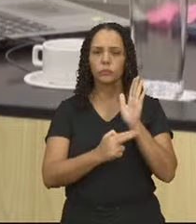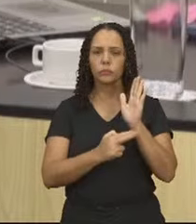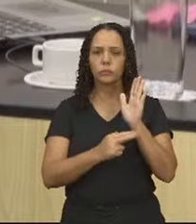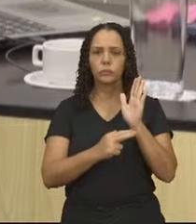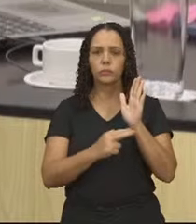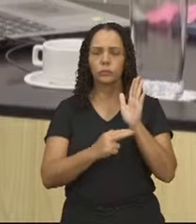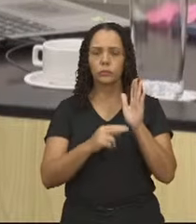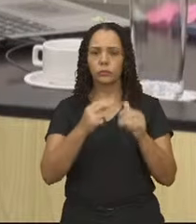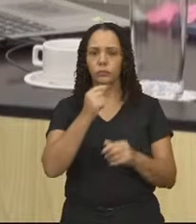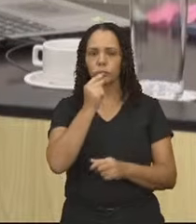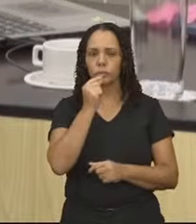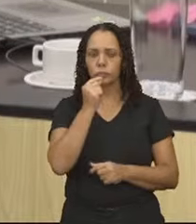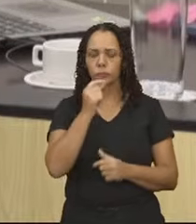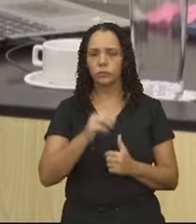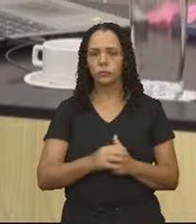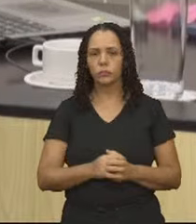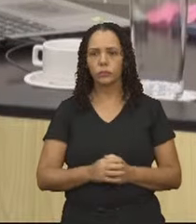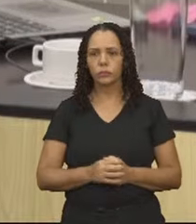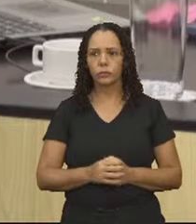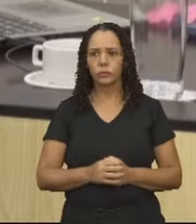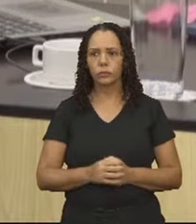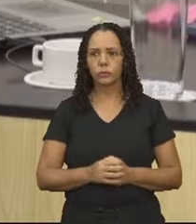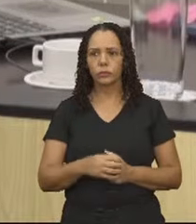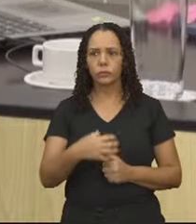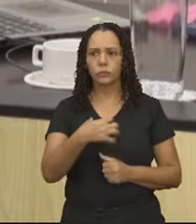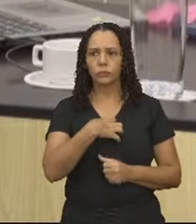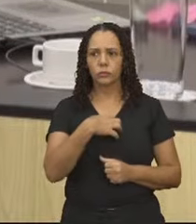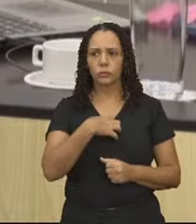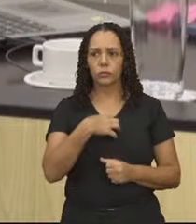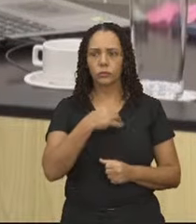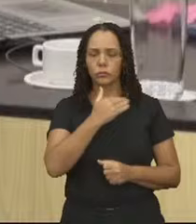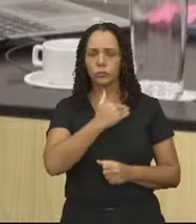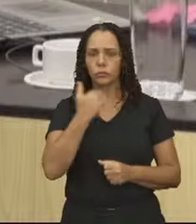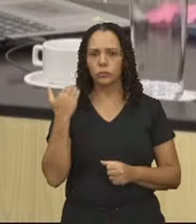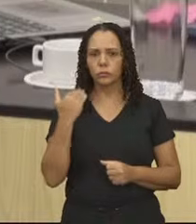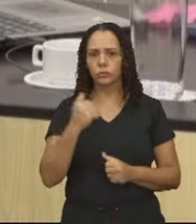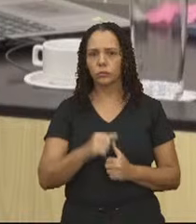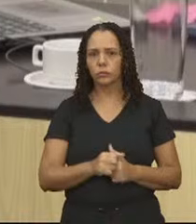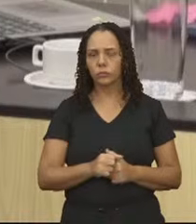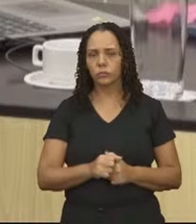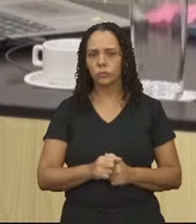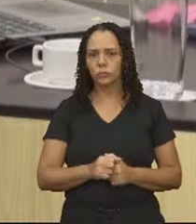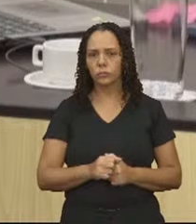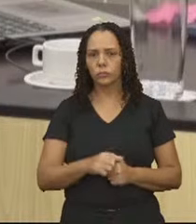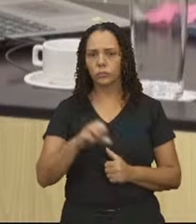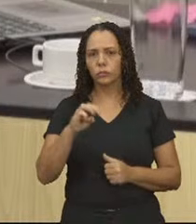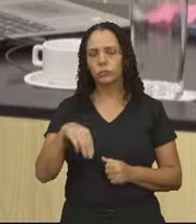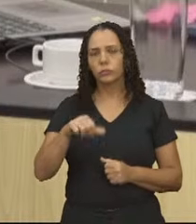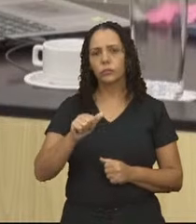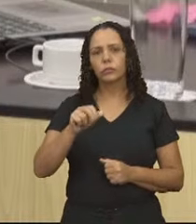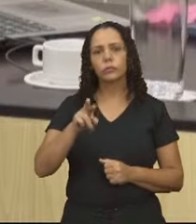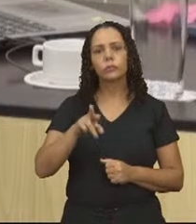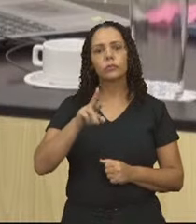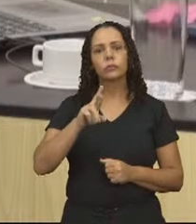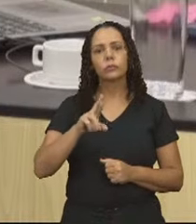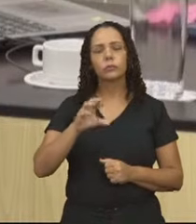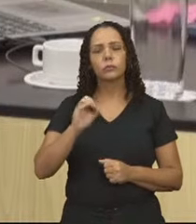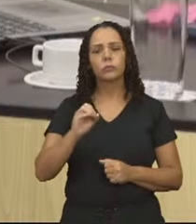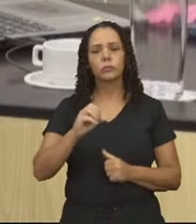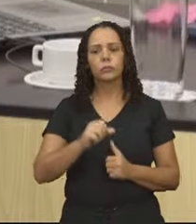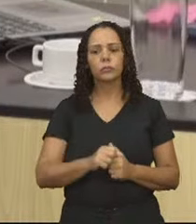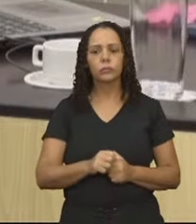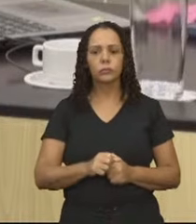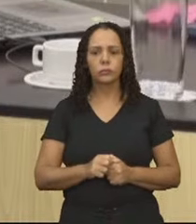vereador Neto Alves. Voto de pesar pelo falecimento do senhor Mauro Tadeu